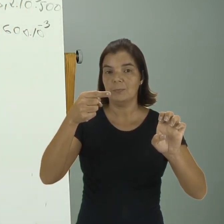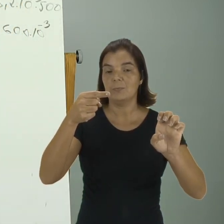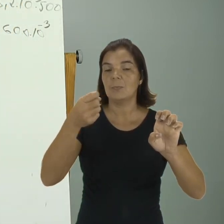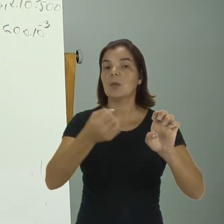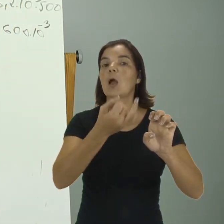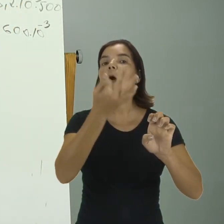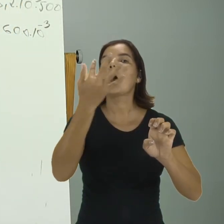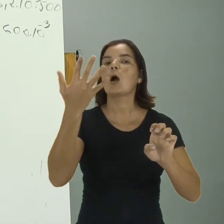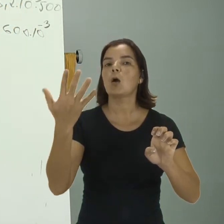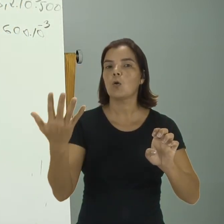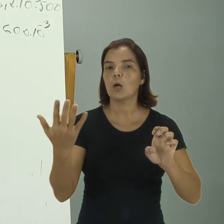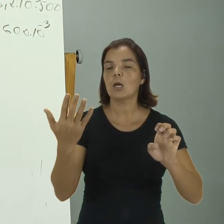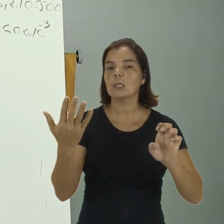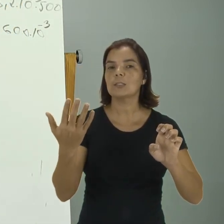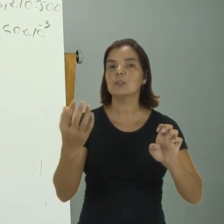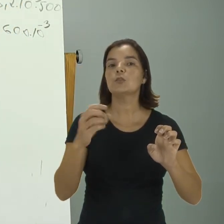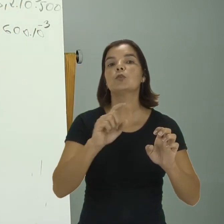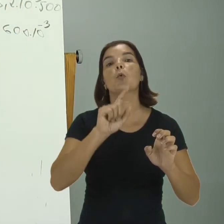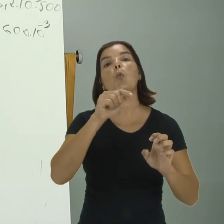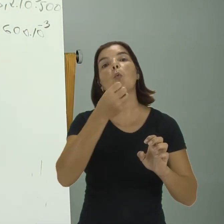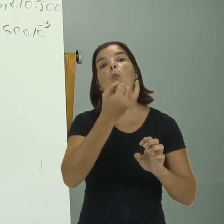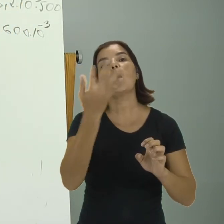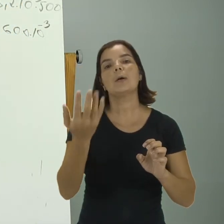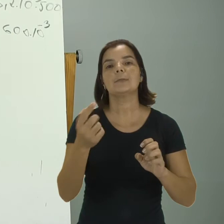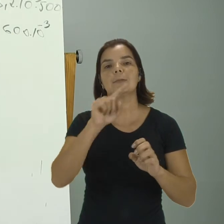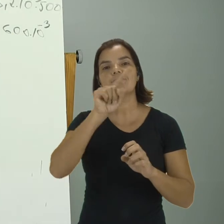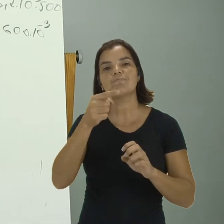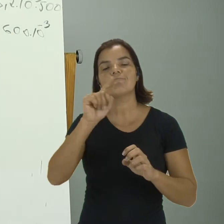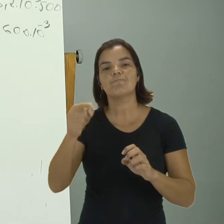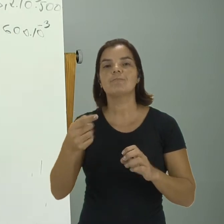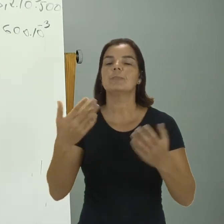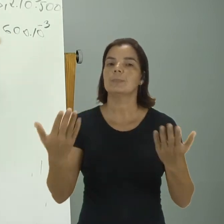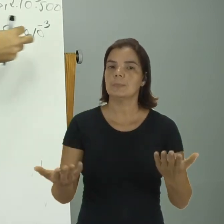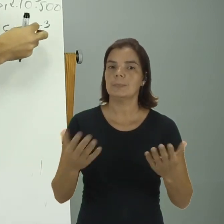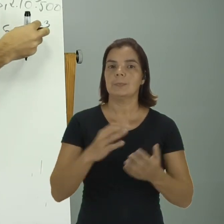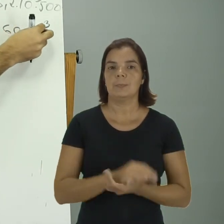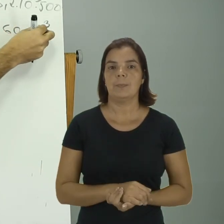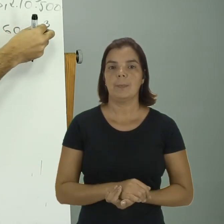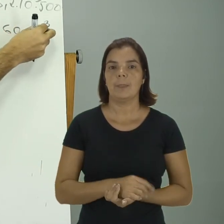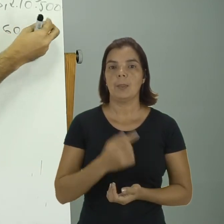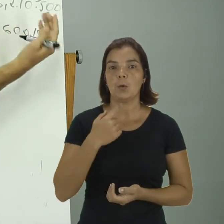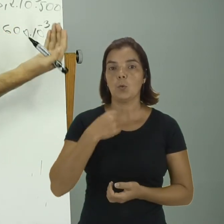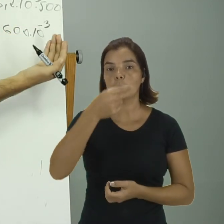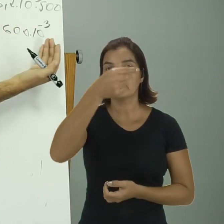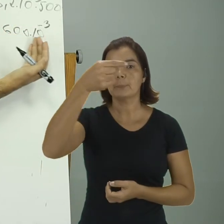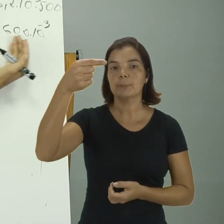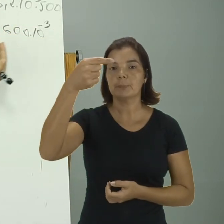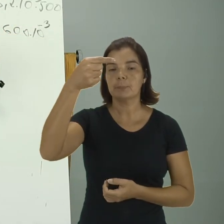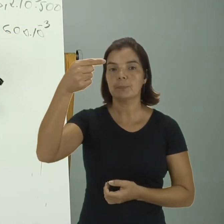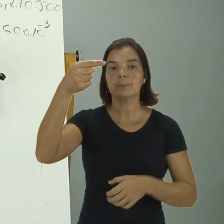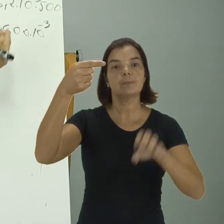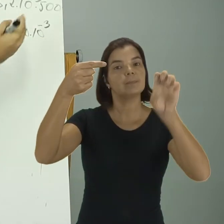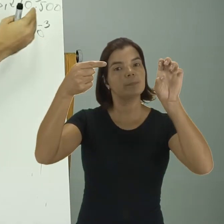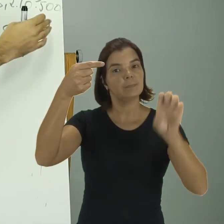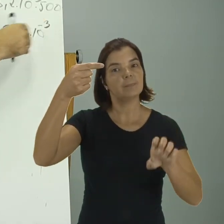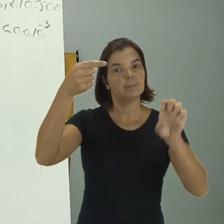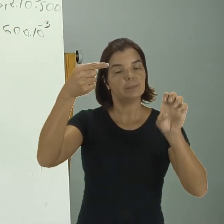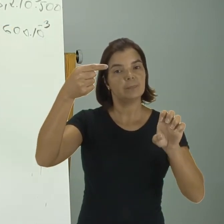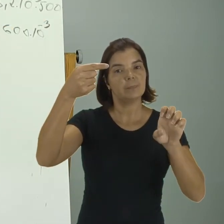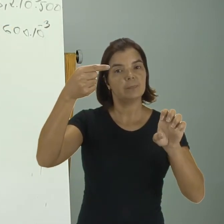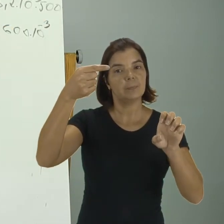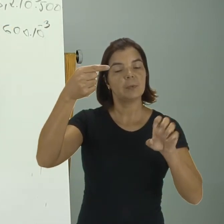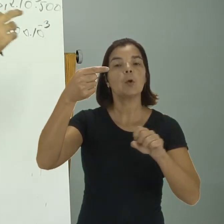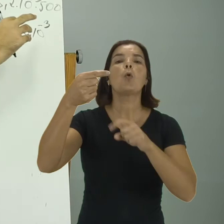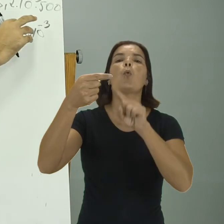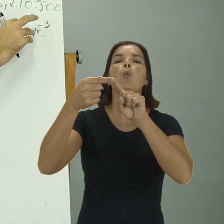a quantidade de casas decimais que você vai caminhar. Nesse caso, como o expoente é negativo, lado esquerdo. E quantas